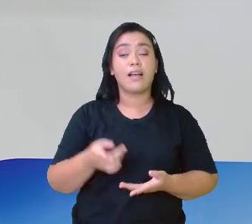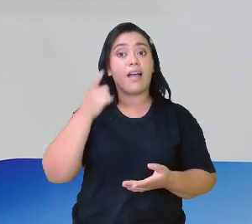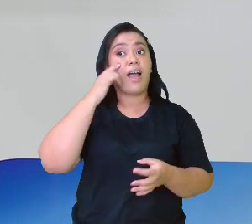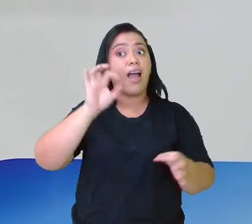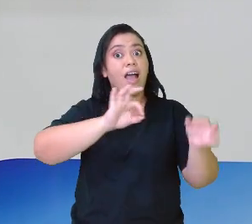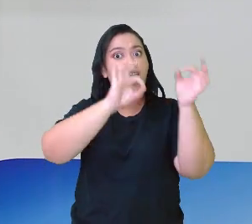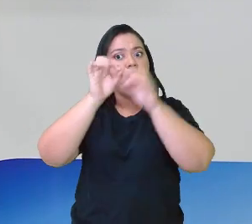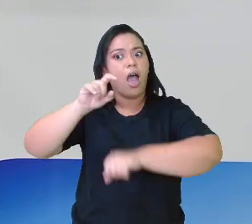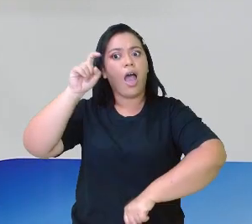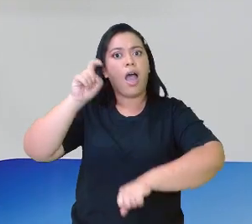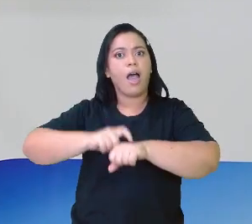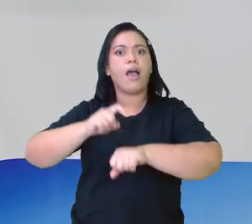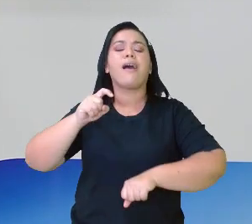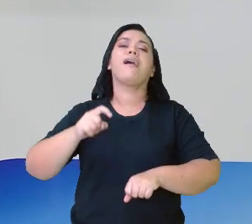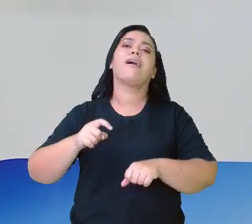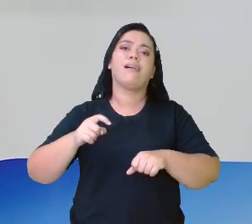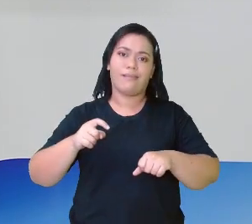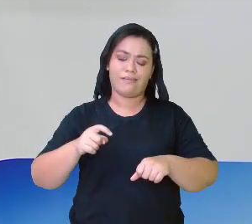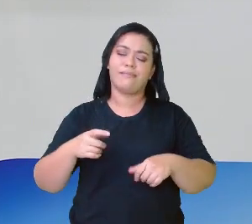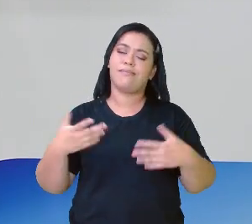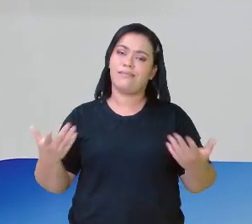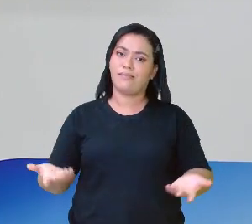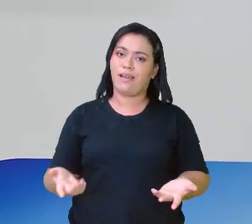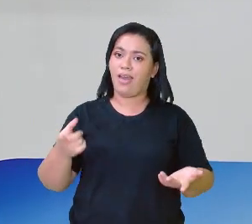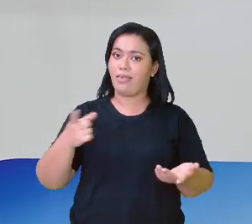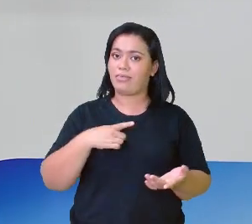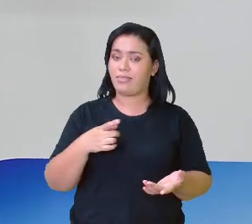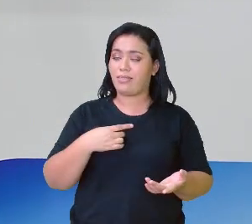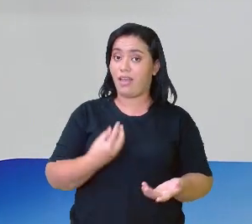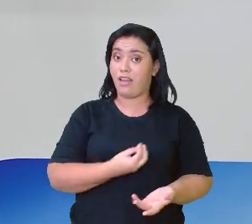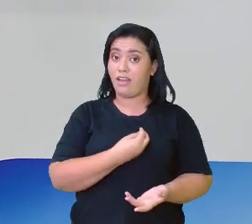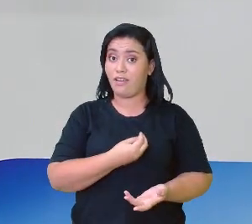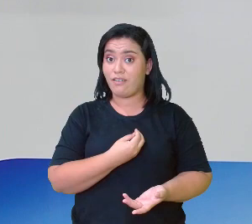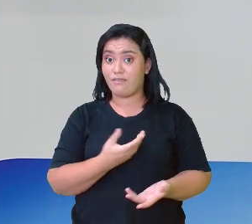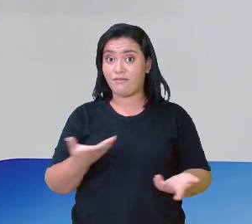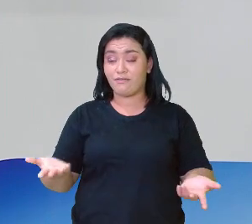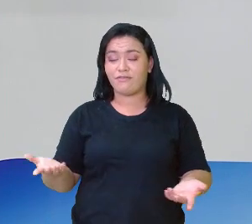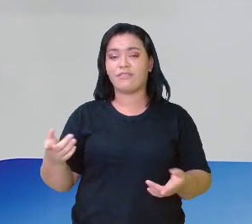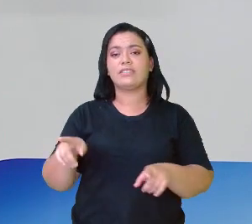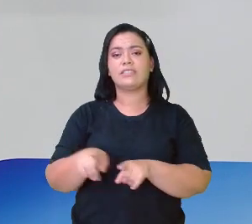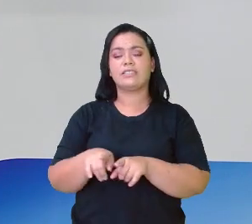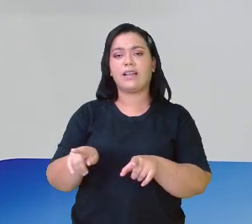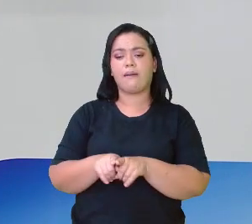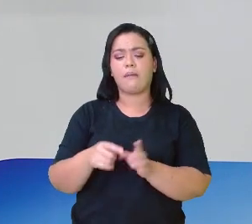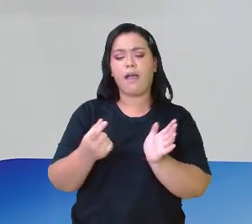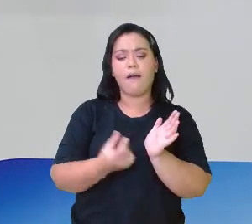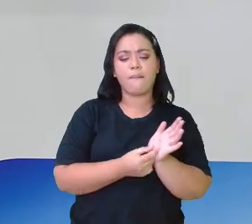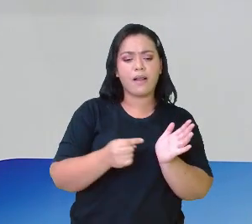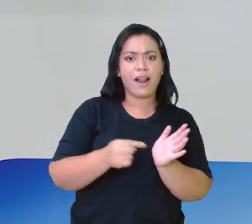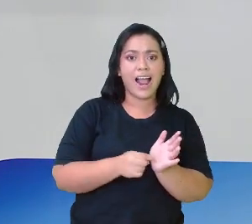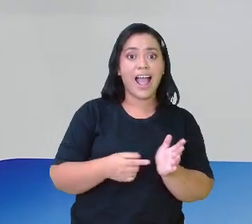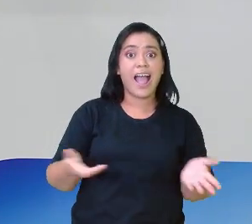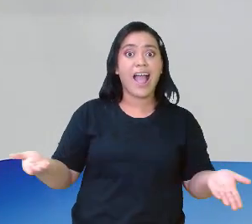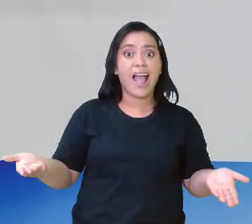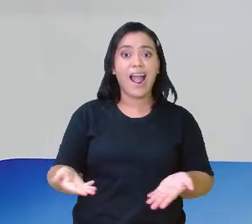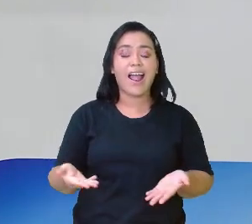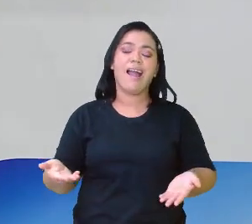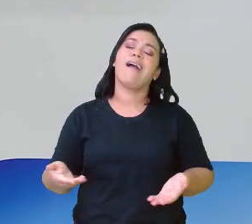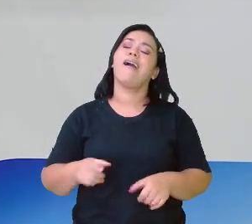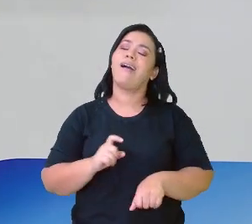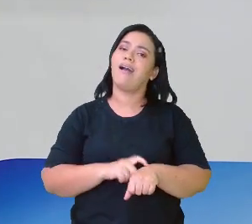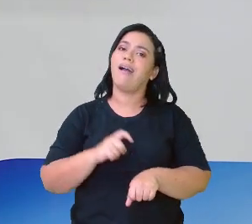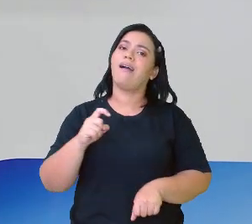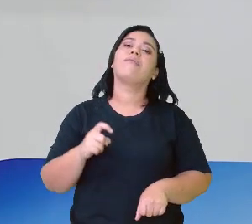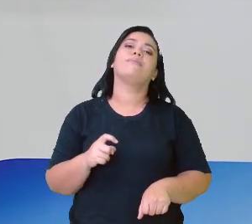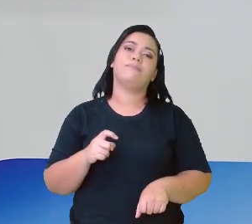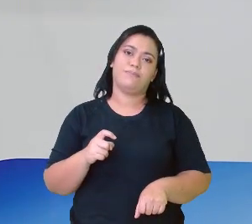nesse momento, agora, né? Quem está aqui online, quem está aqui ao vivo, quem está pelo aplicativo, está assistindo em tempo quase